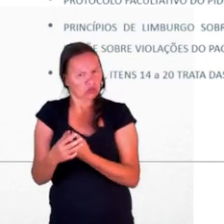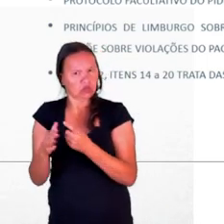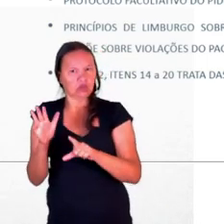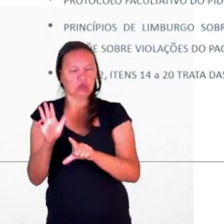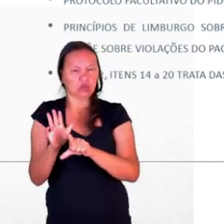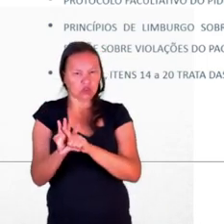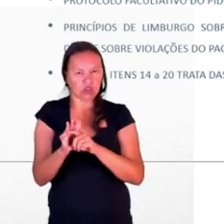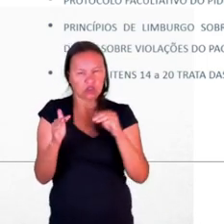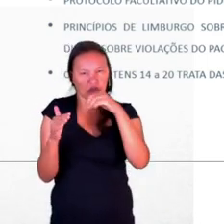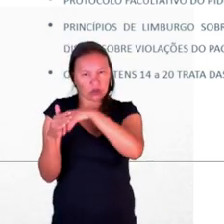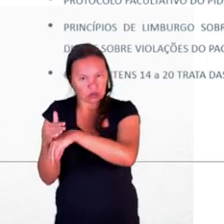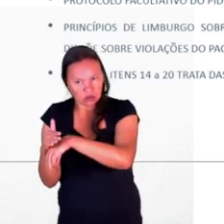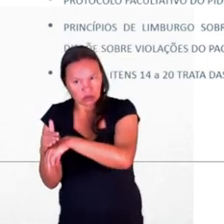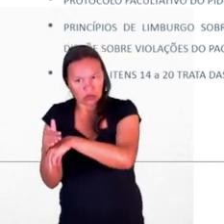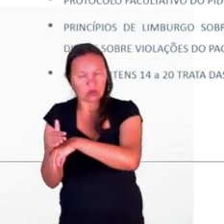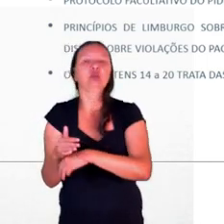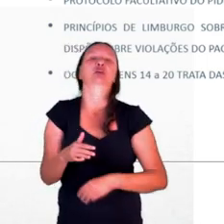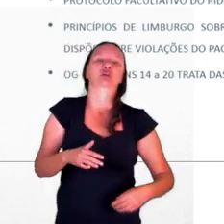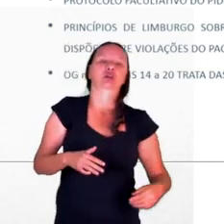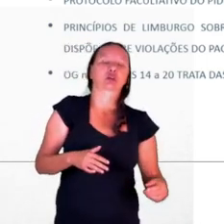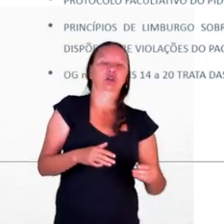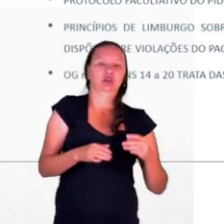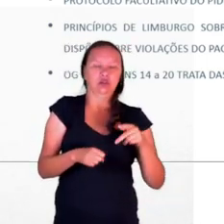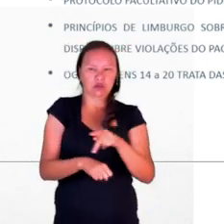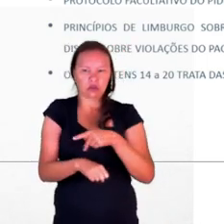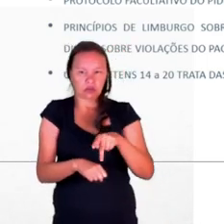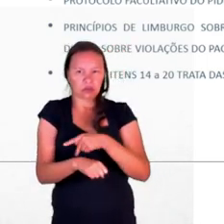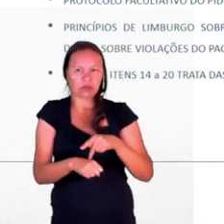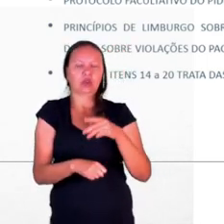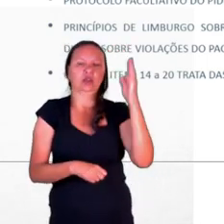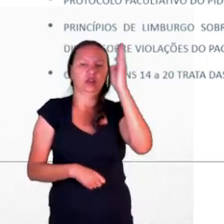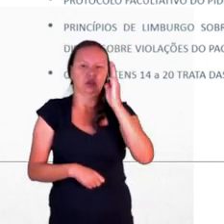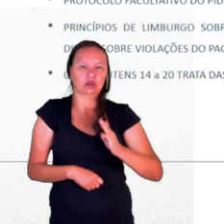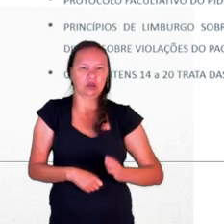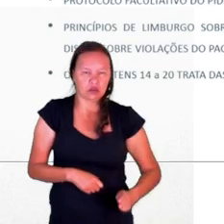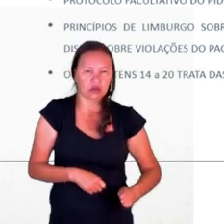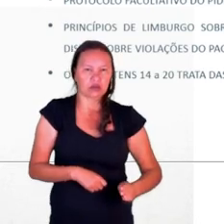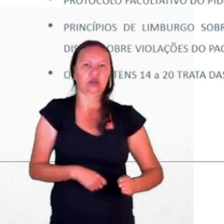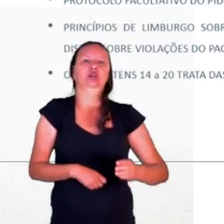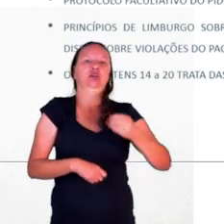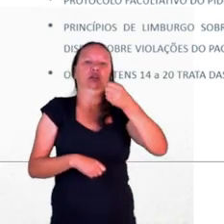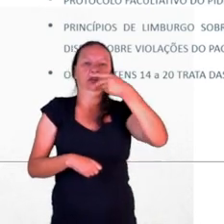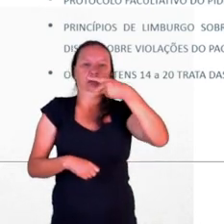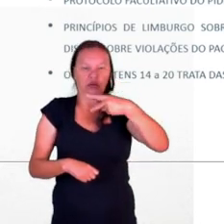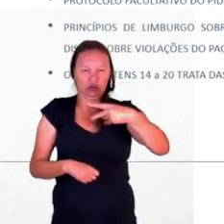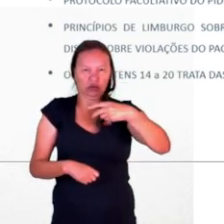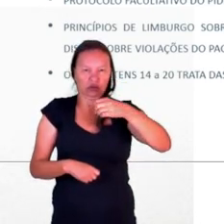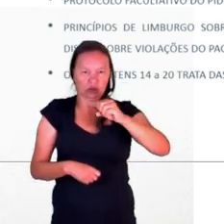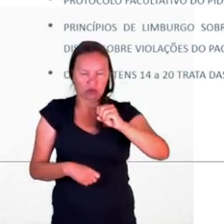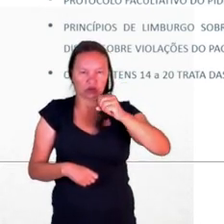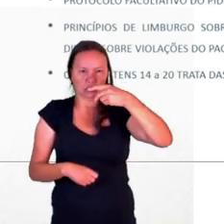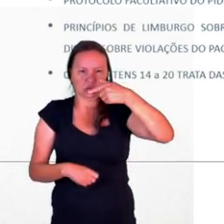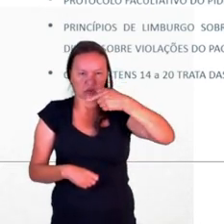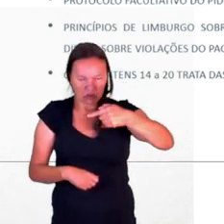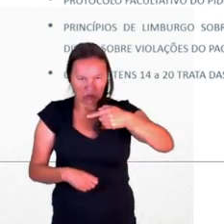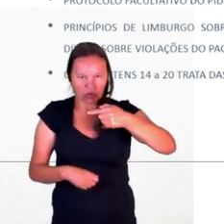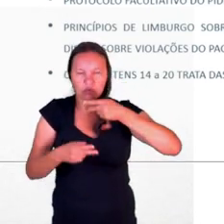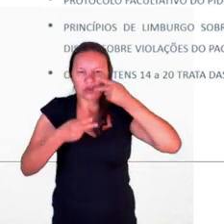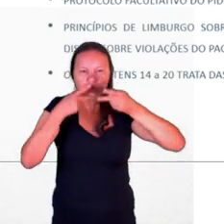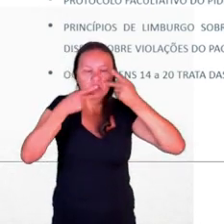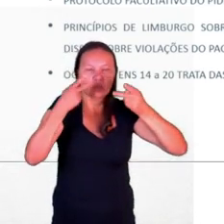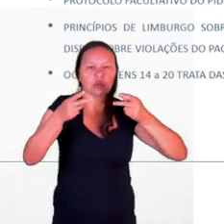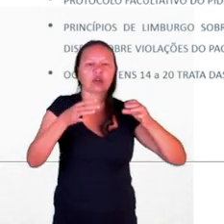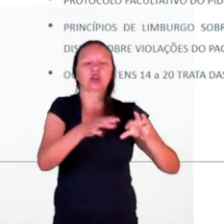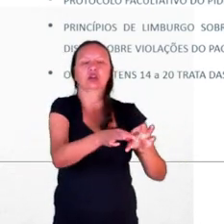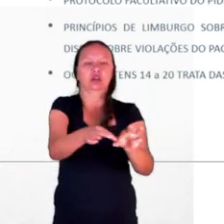interno recomendação pro estado brasileiro no ano de 2007 E isso também está dito lá na